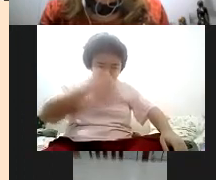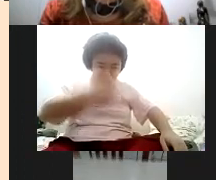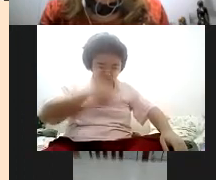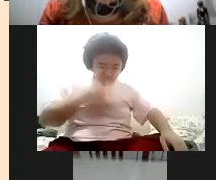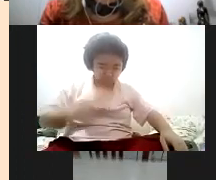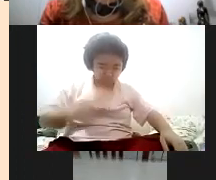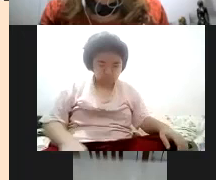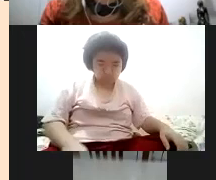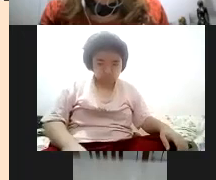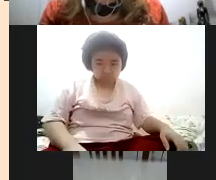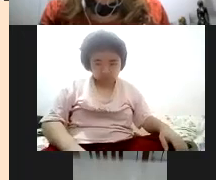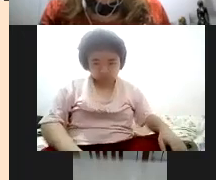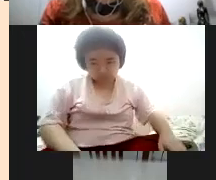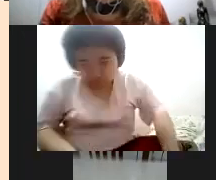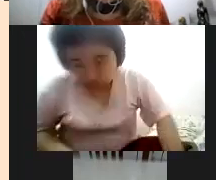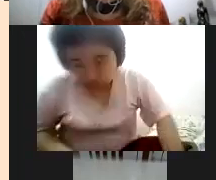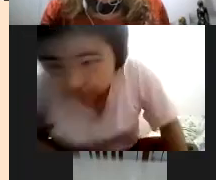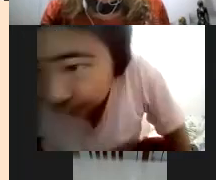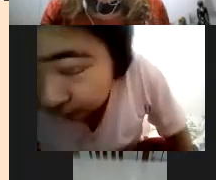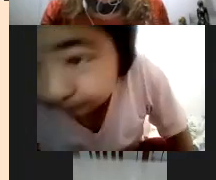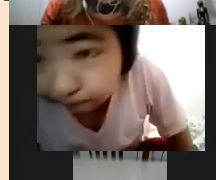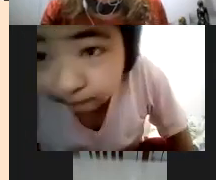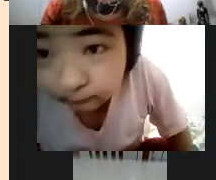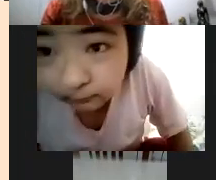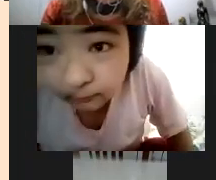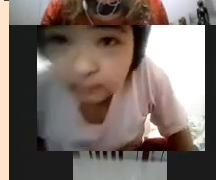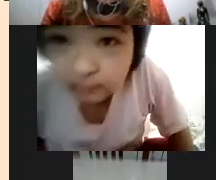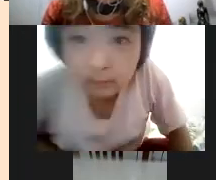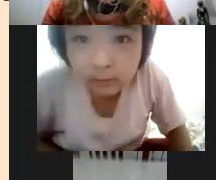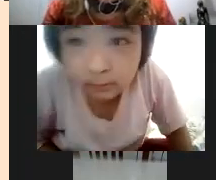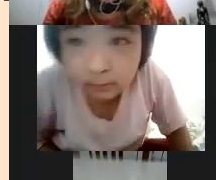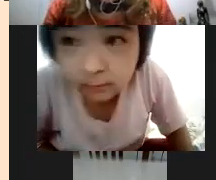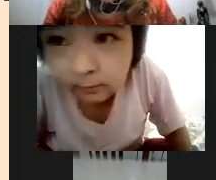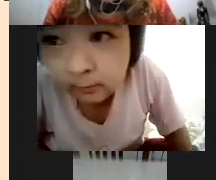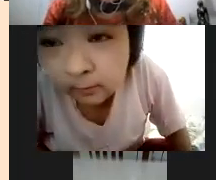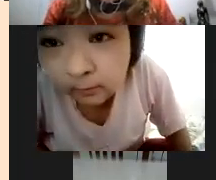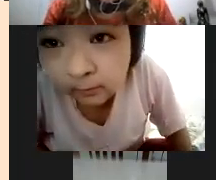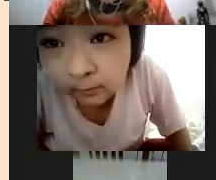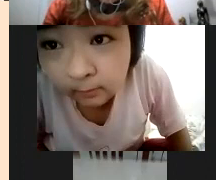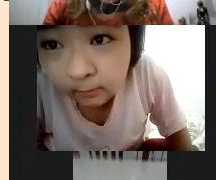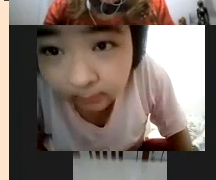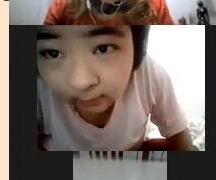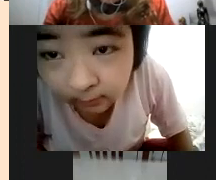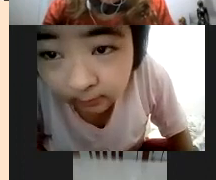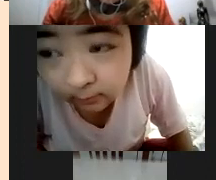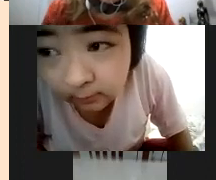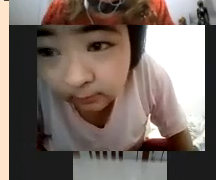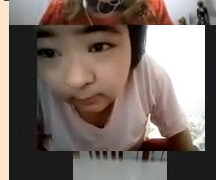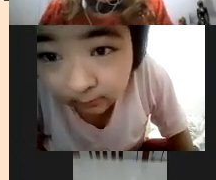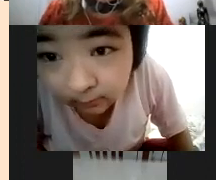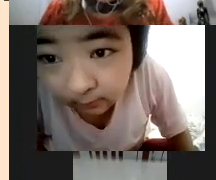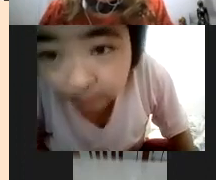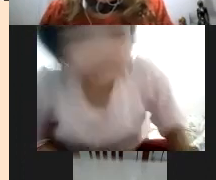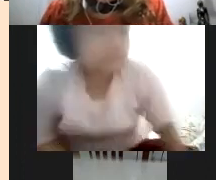saúde. Lá do diagnóstico, que pode ter sido na gestação, pode ter sido depois do parto, ou qualquer momento da vida que